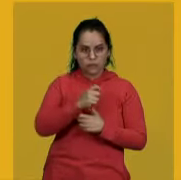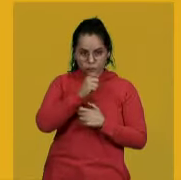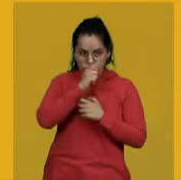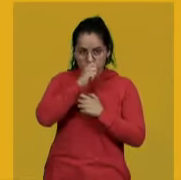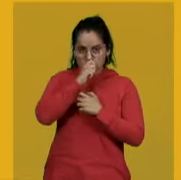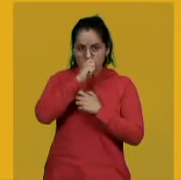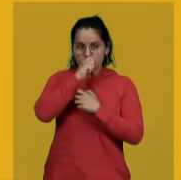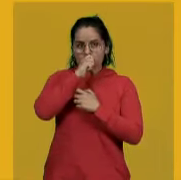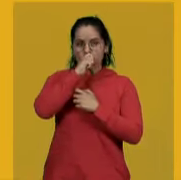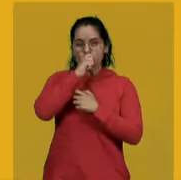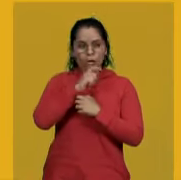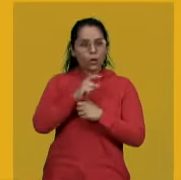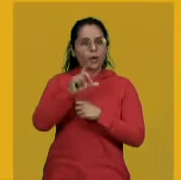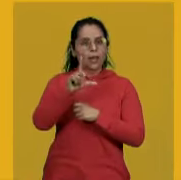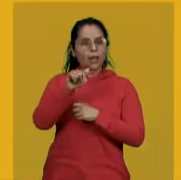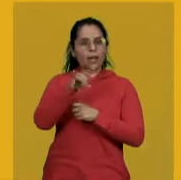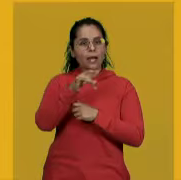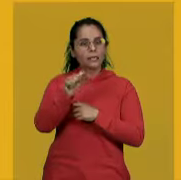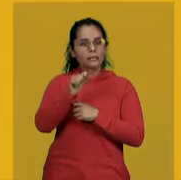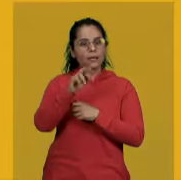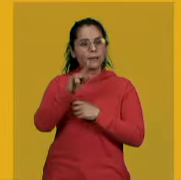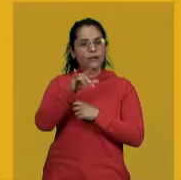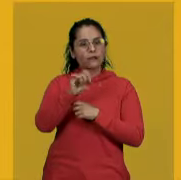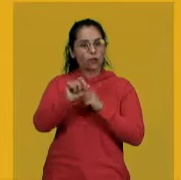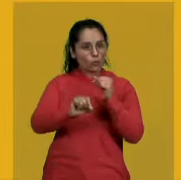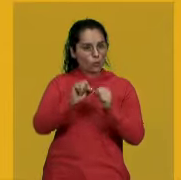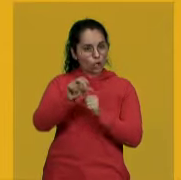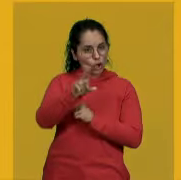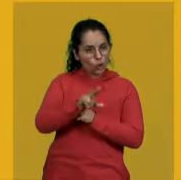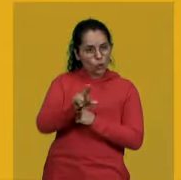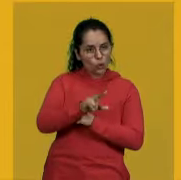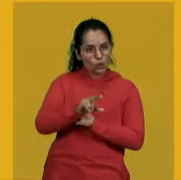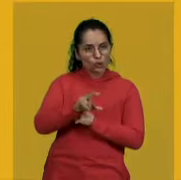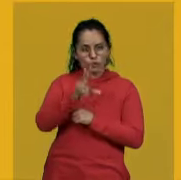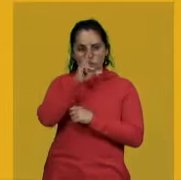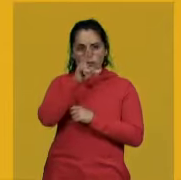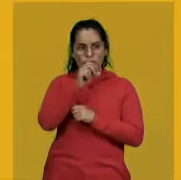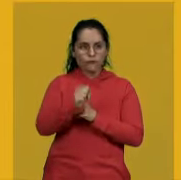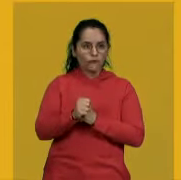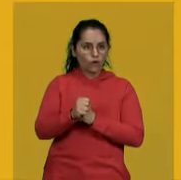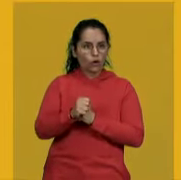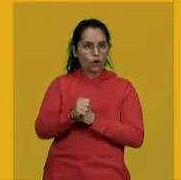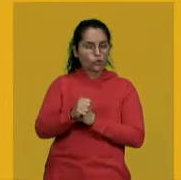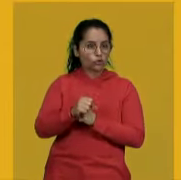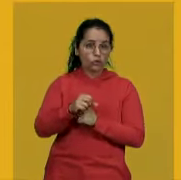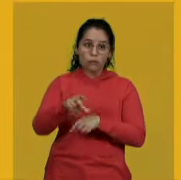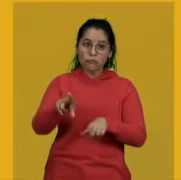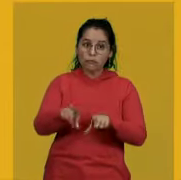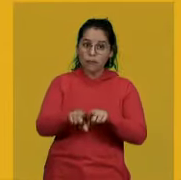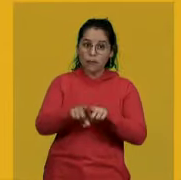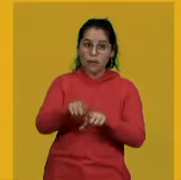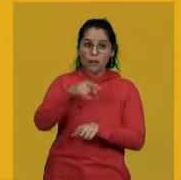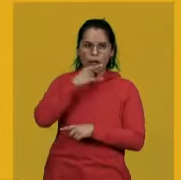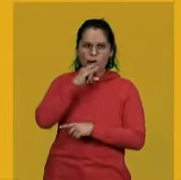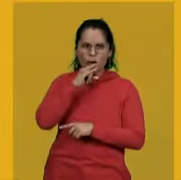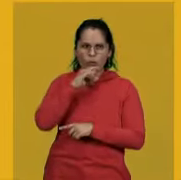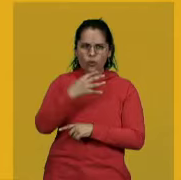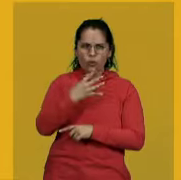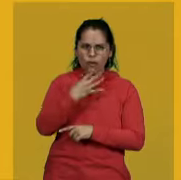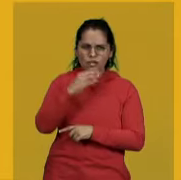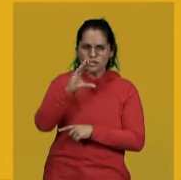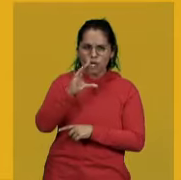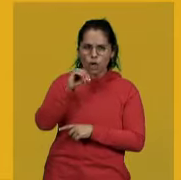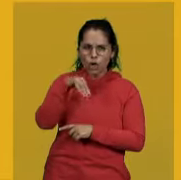parada cardíaca ou respiratória, o uso abusivo do álcool. Coma alcoólico, vocês já ouviram falar de